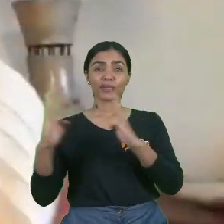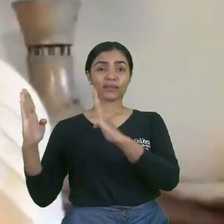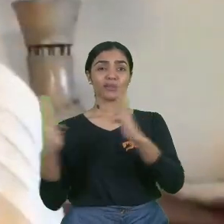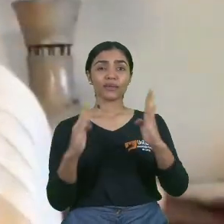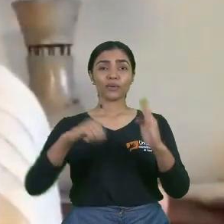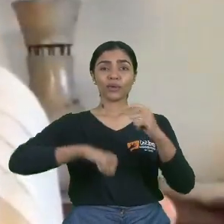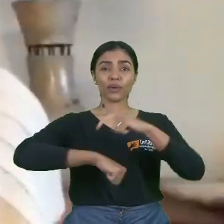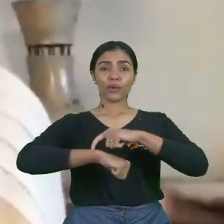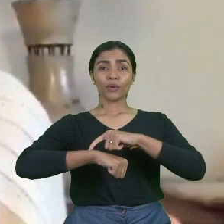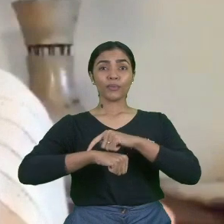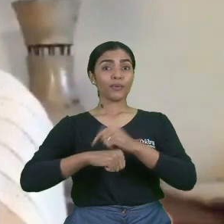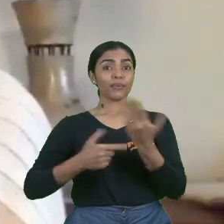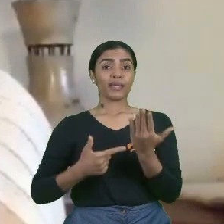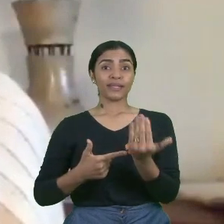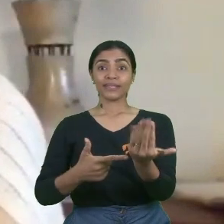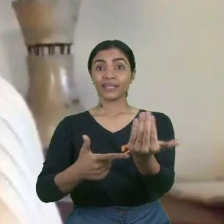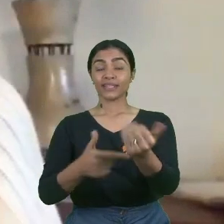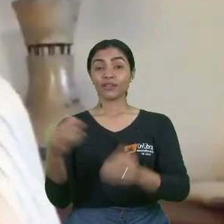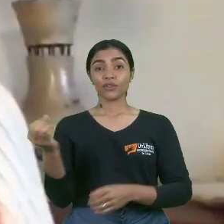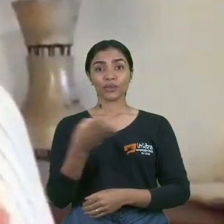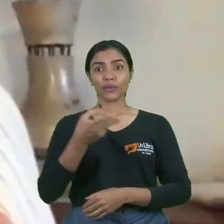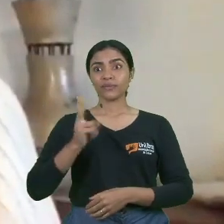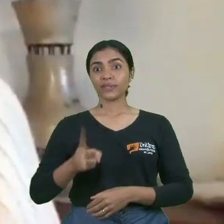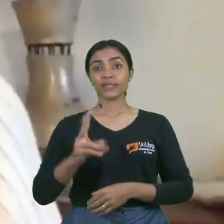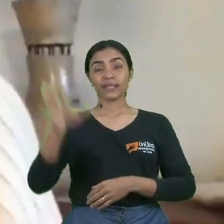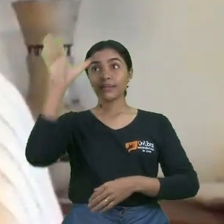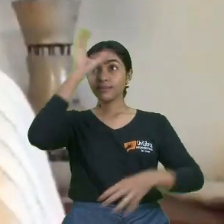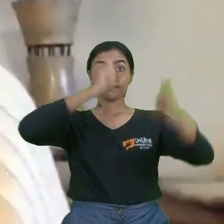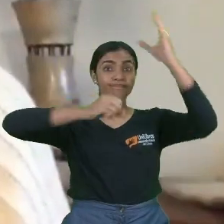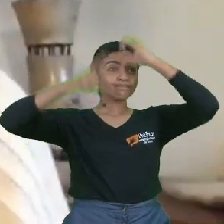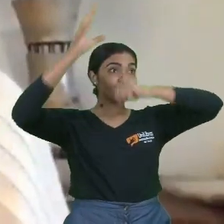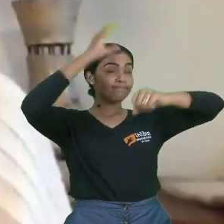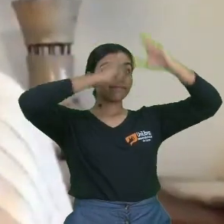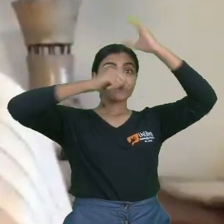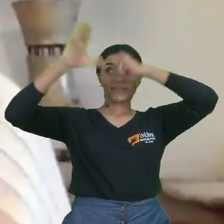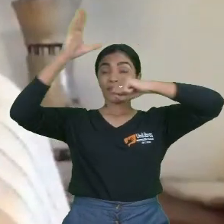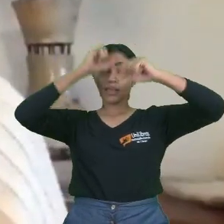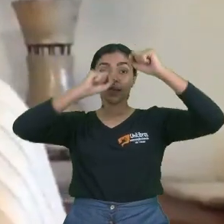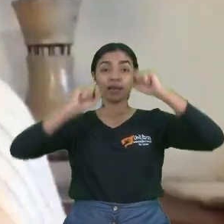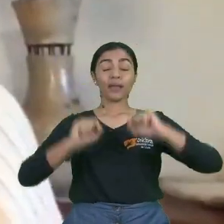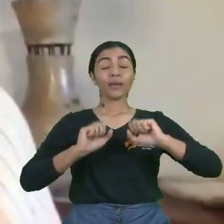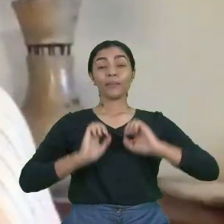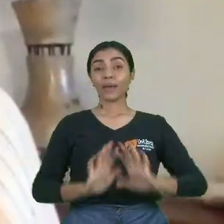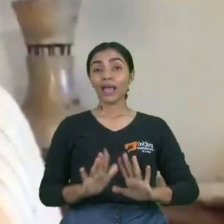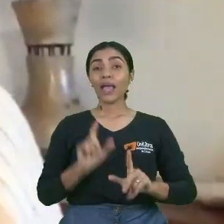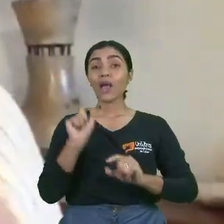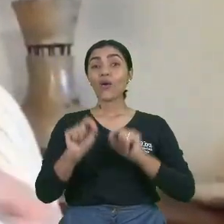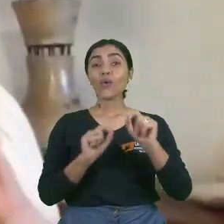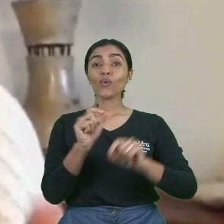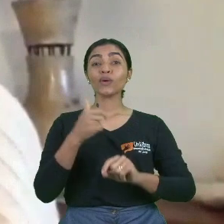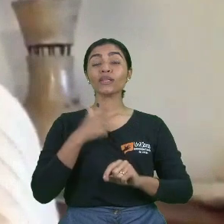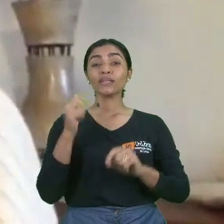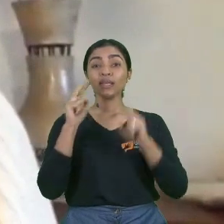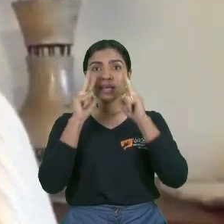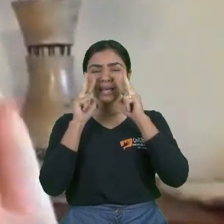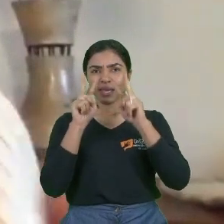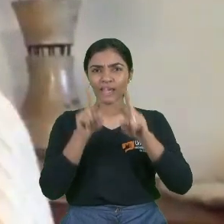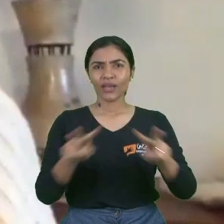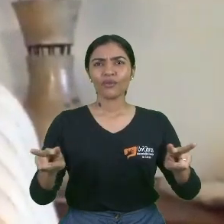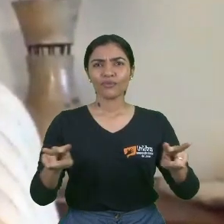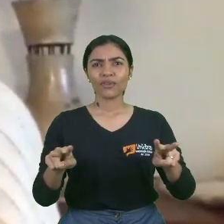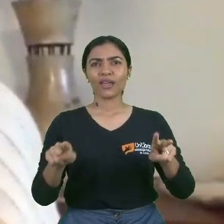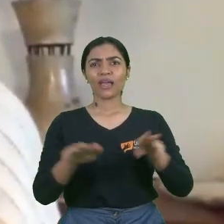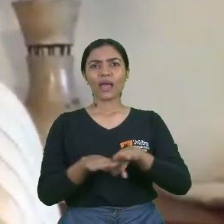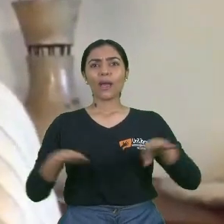fica numa Aprendizagem constante né mas o que eu tenho visto nas muitas bancas